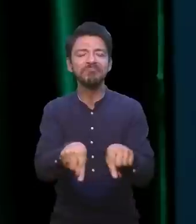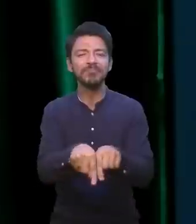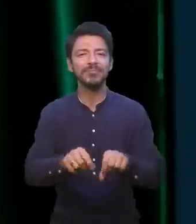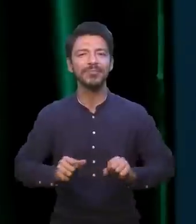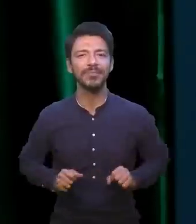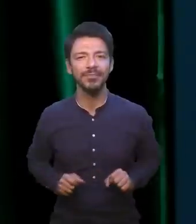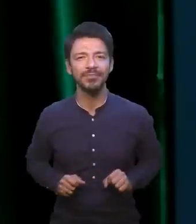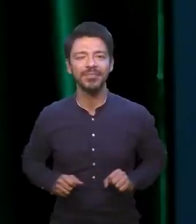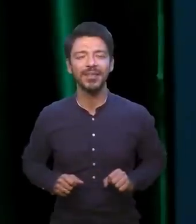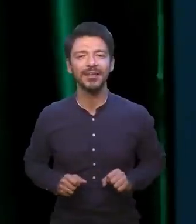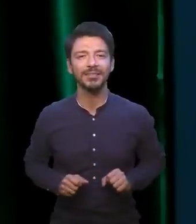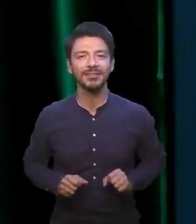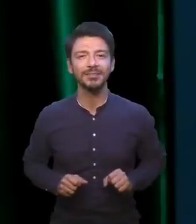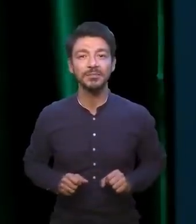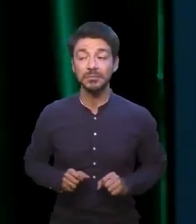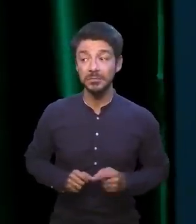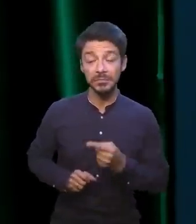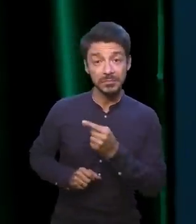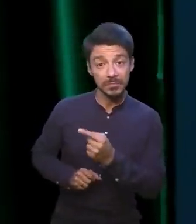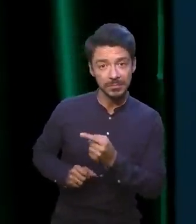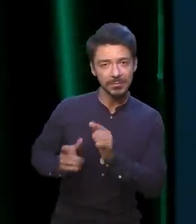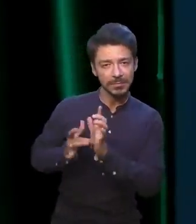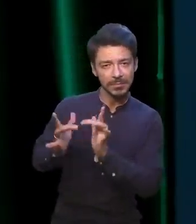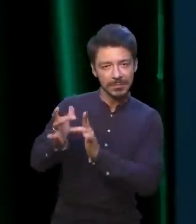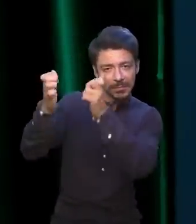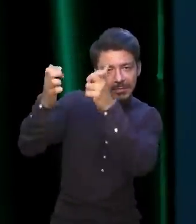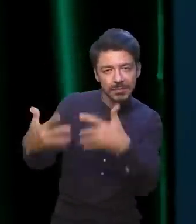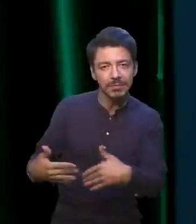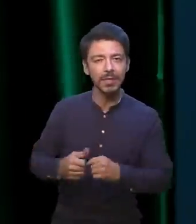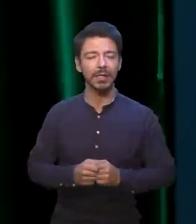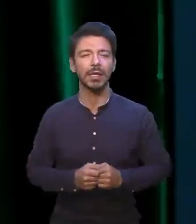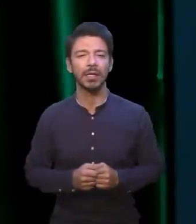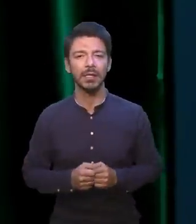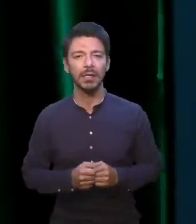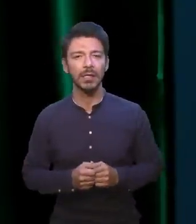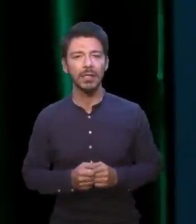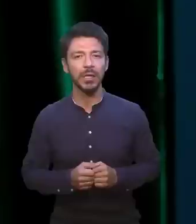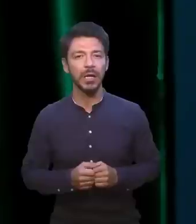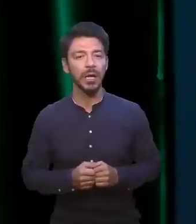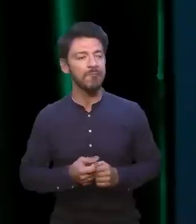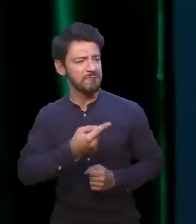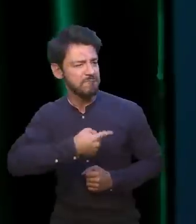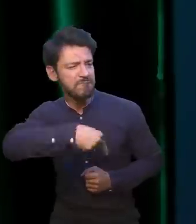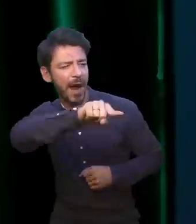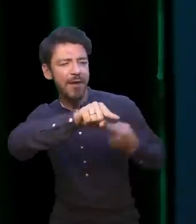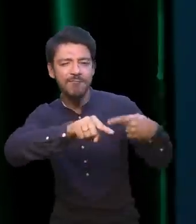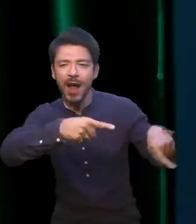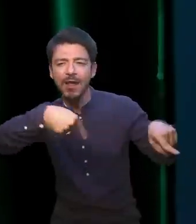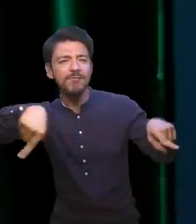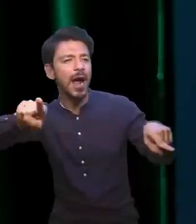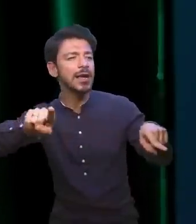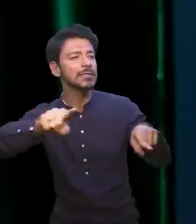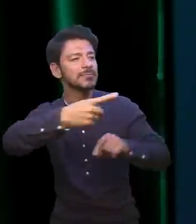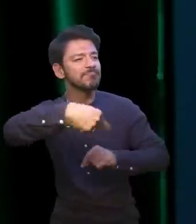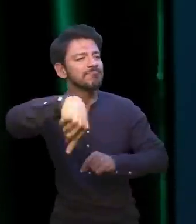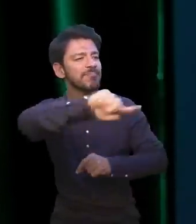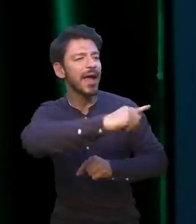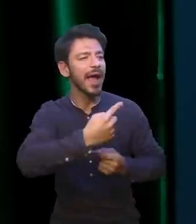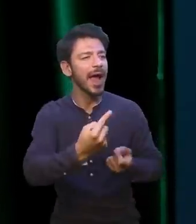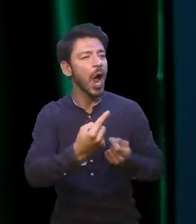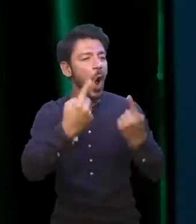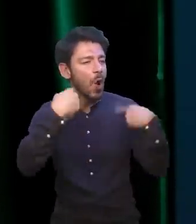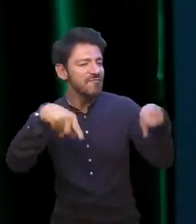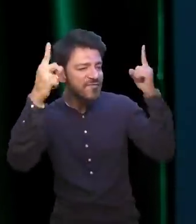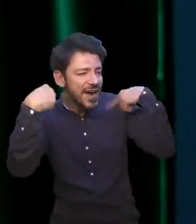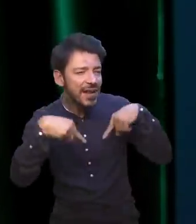envio como ovelhas em meio de lobos. Sede prudentes como a serpente e